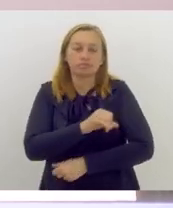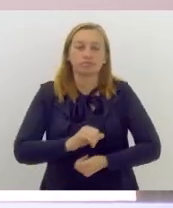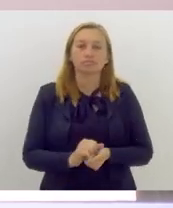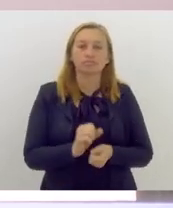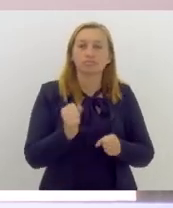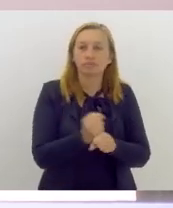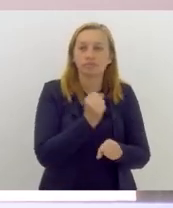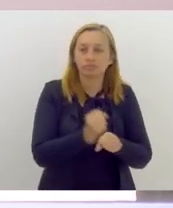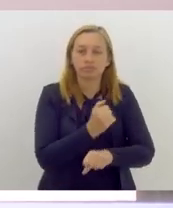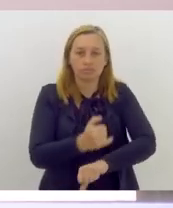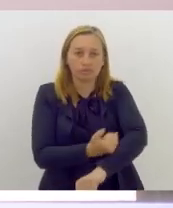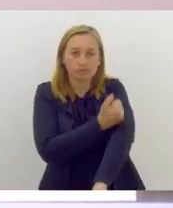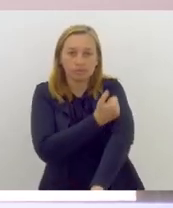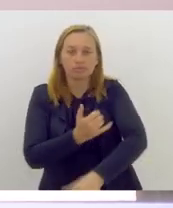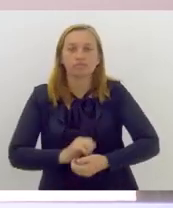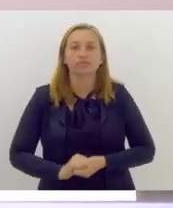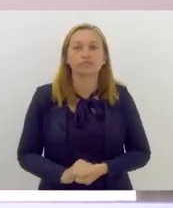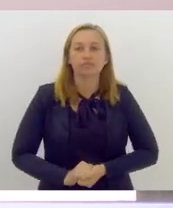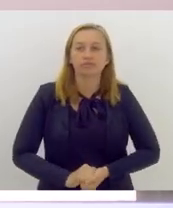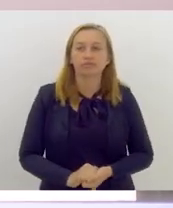em obras de infraestrutura